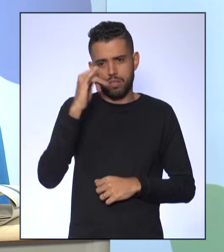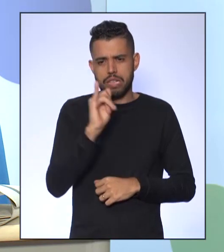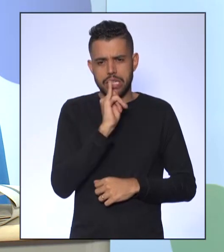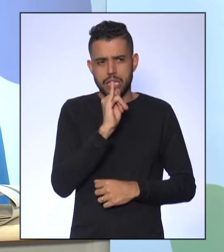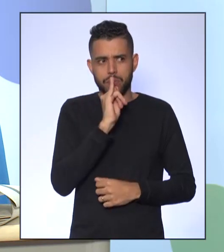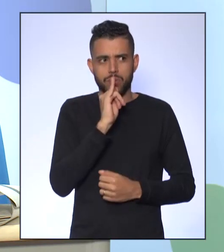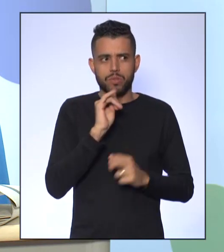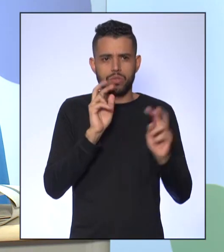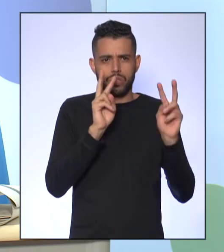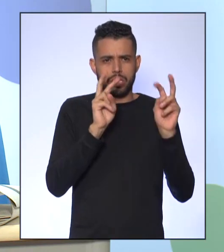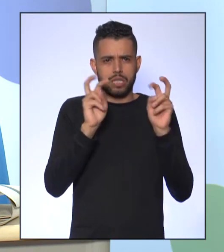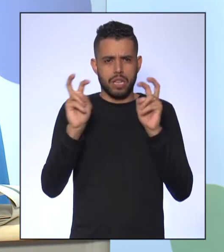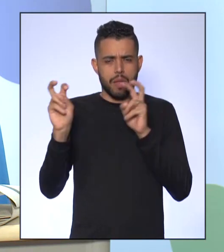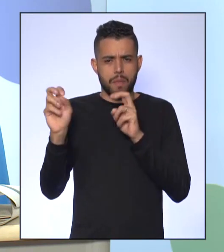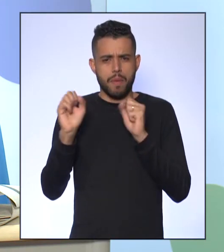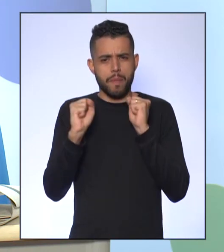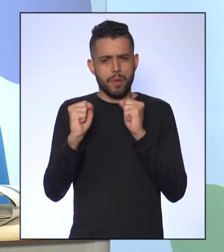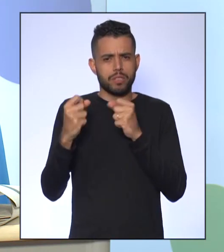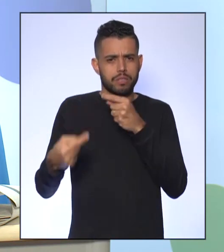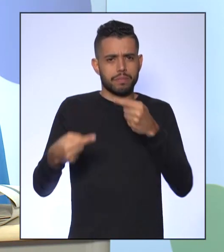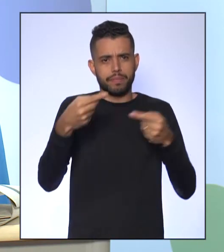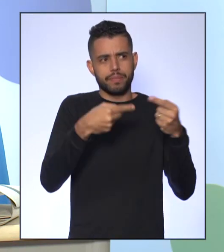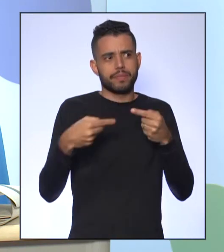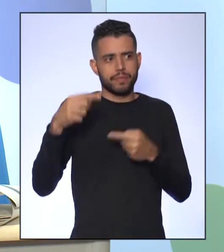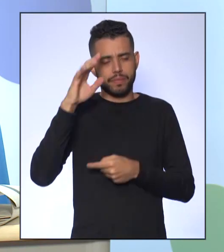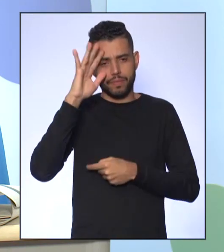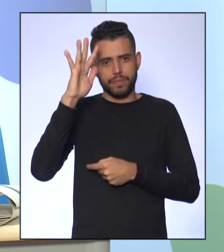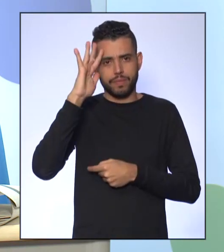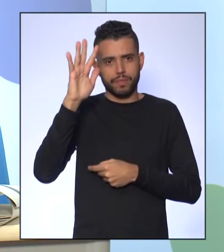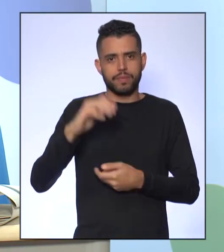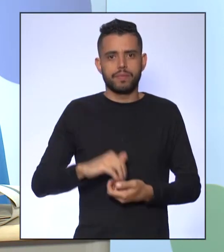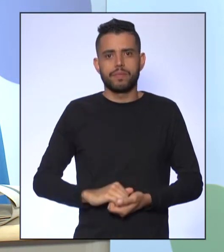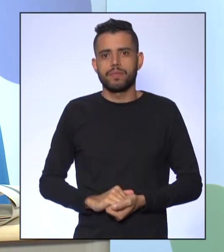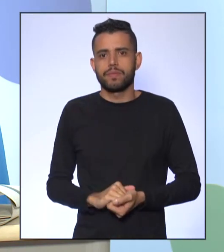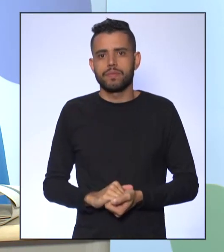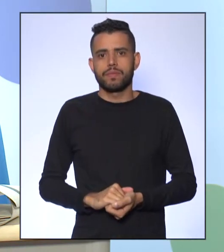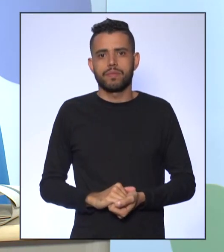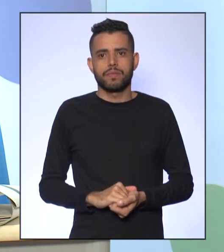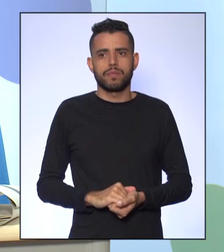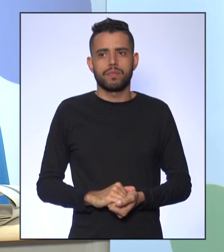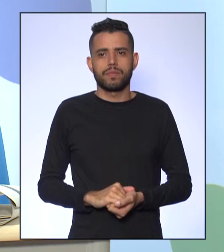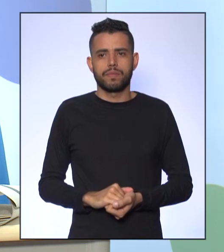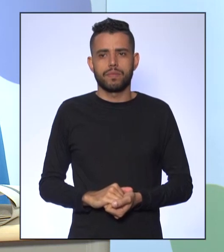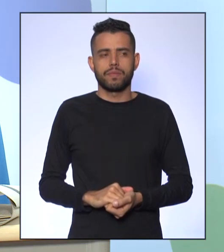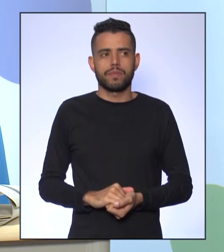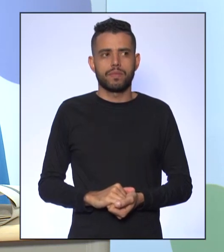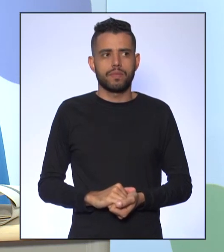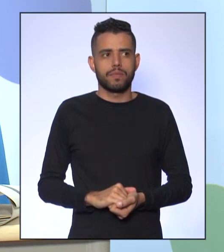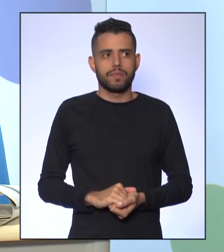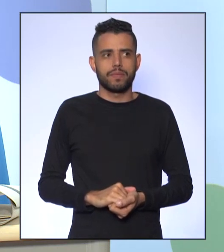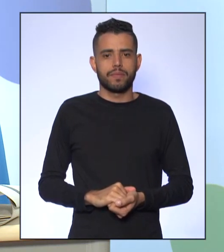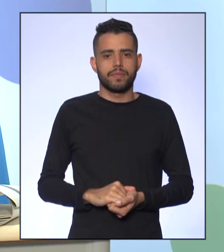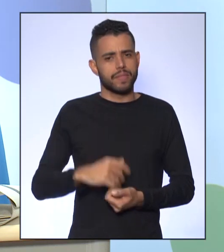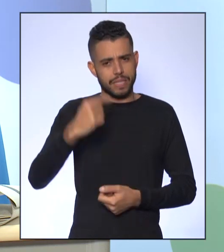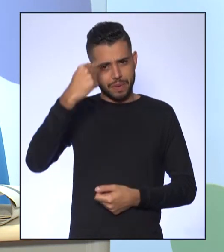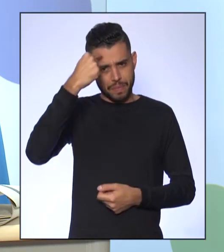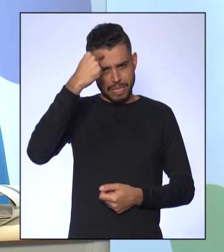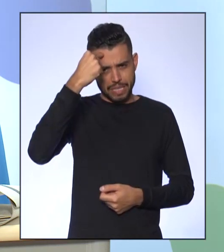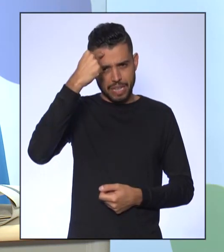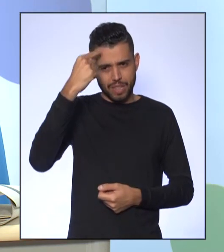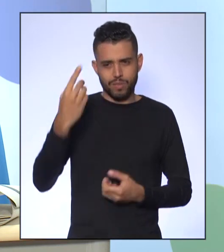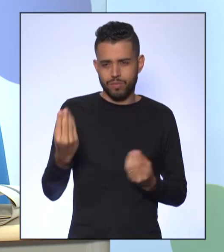de temas que podem ser debatidos na filosofia contemporânea? Estão pensando?